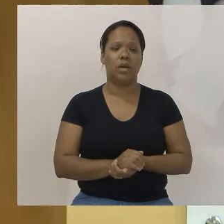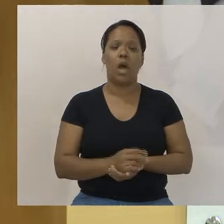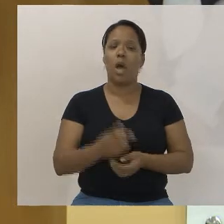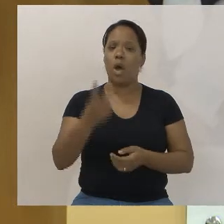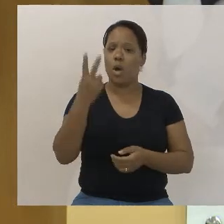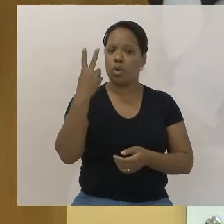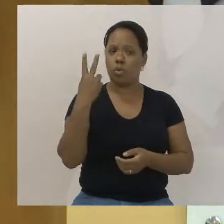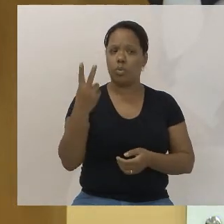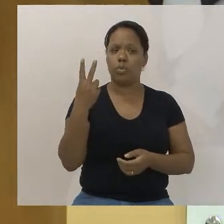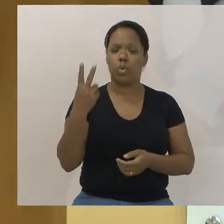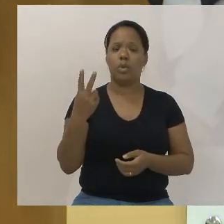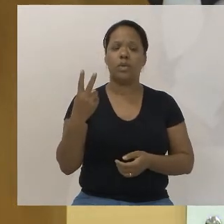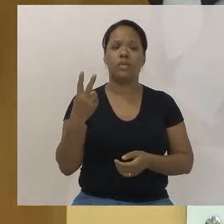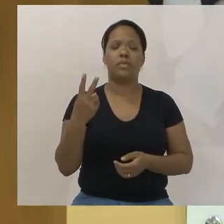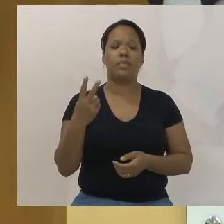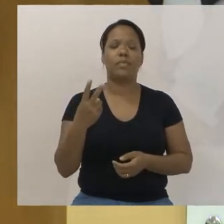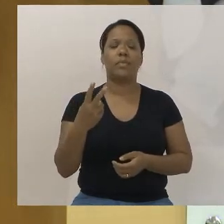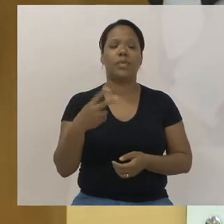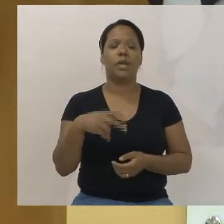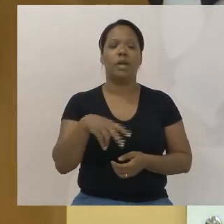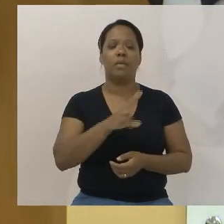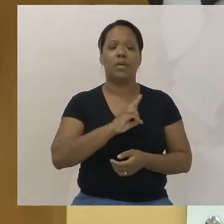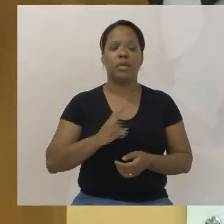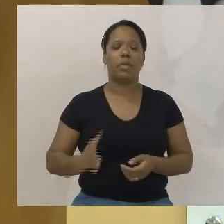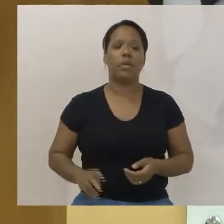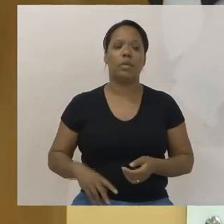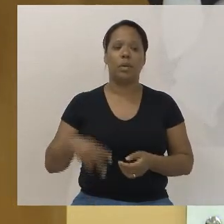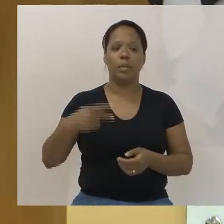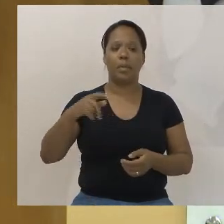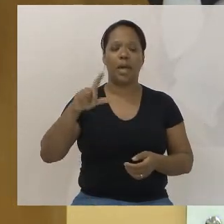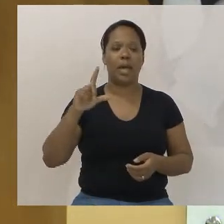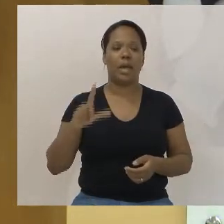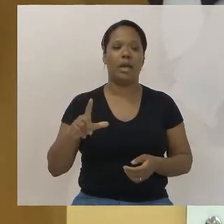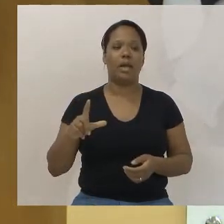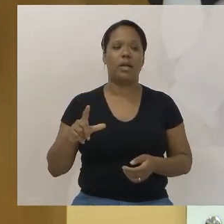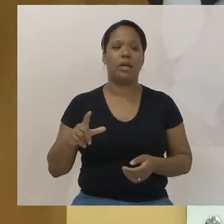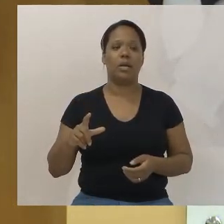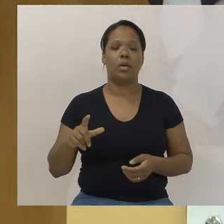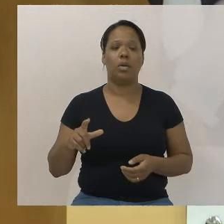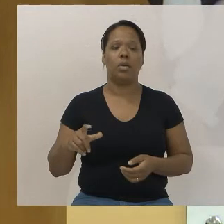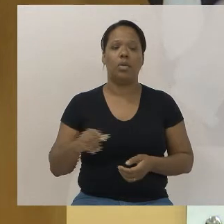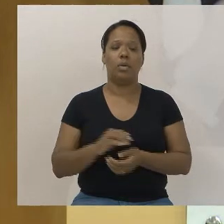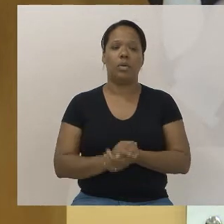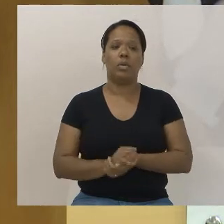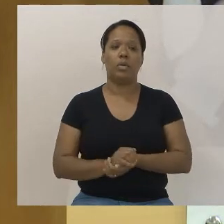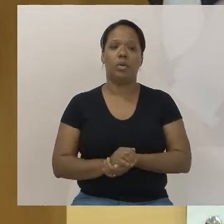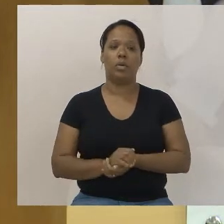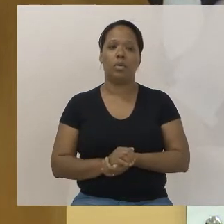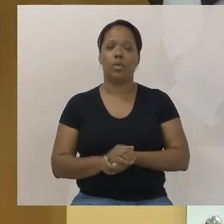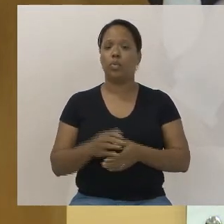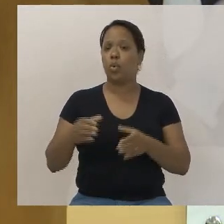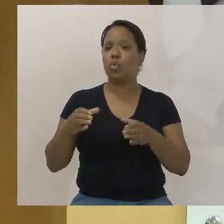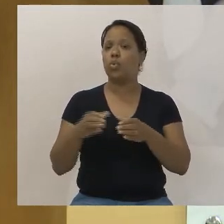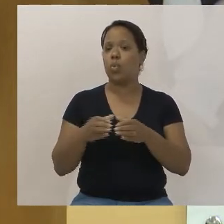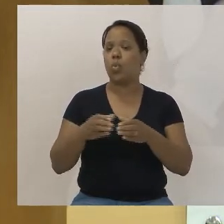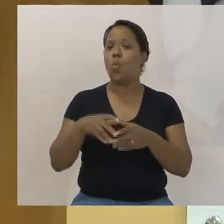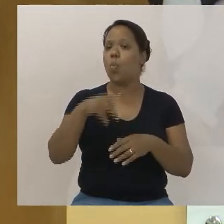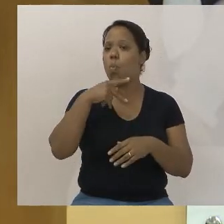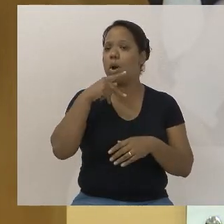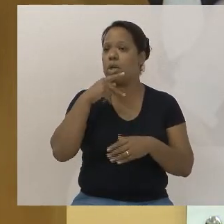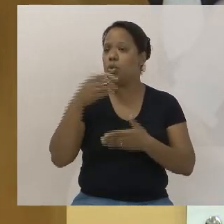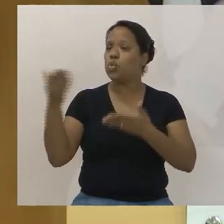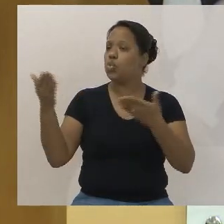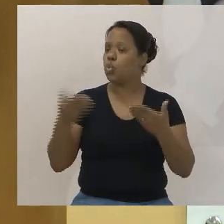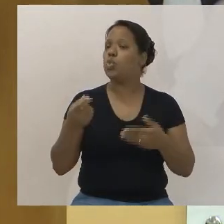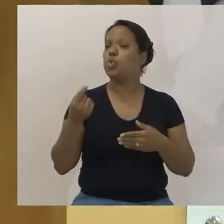vereadores do pl quer o vereador abner net foi o nosso partido que trouxe recursos para a cidade e aí o que vai fazer com esse